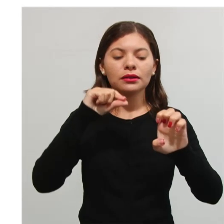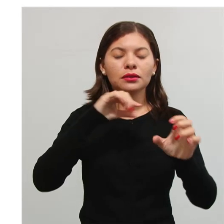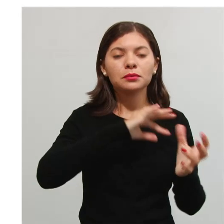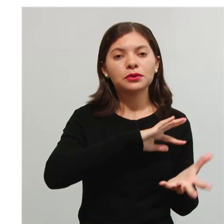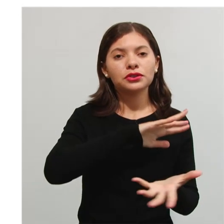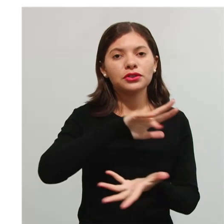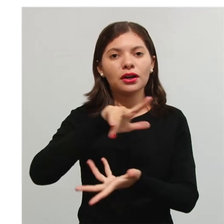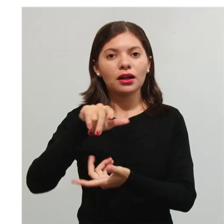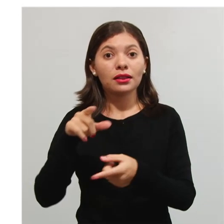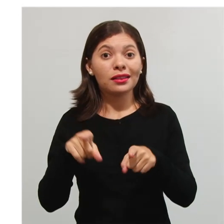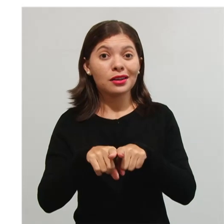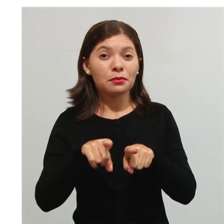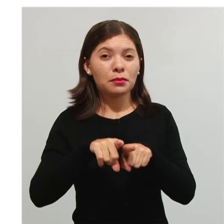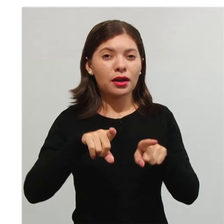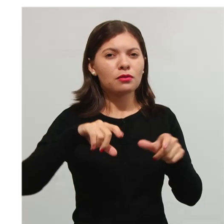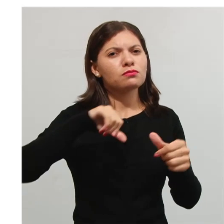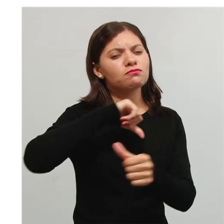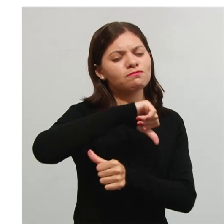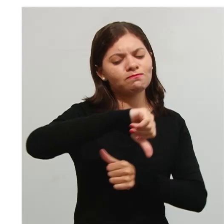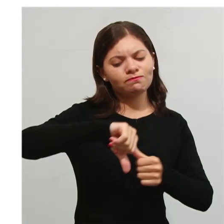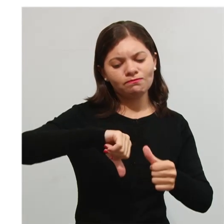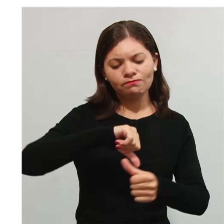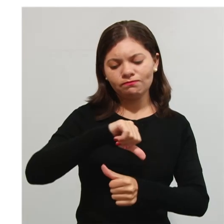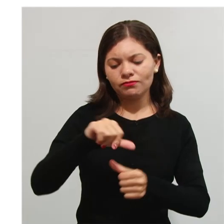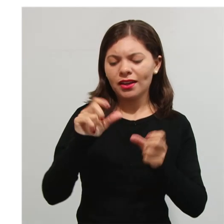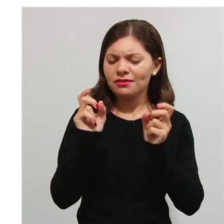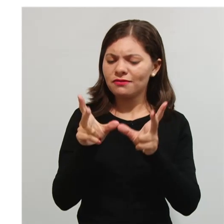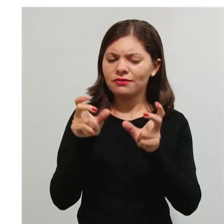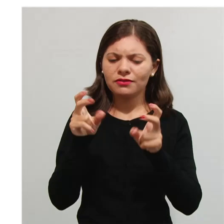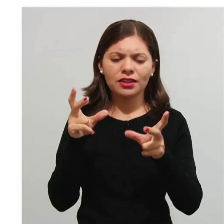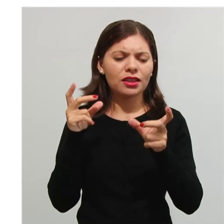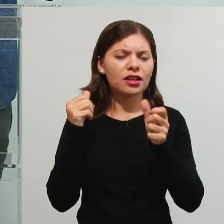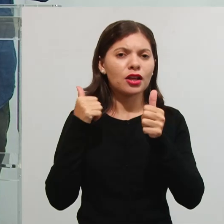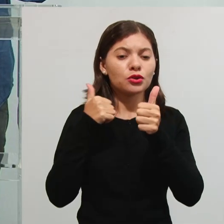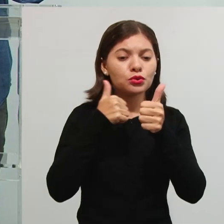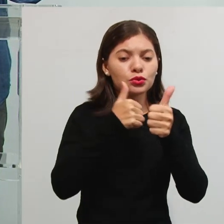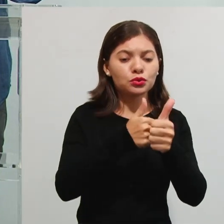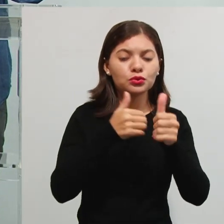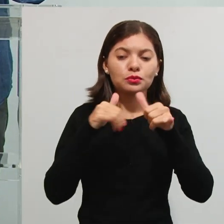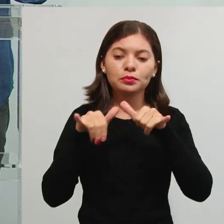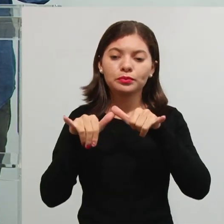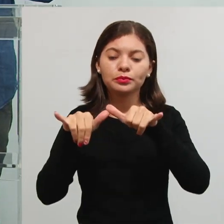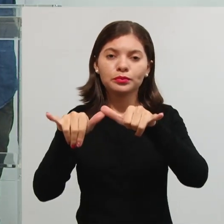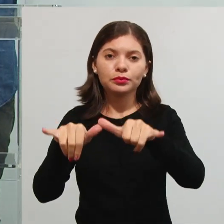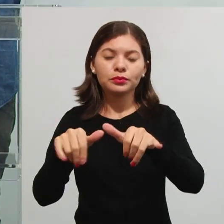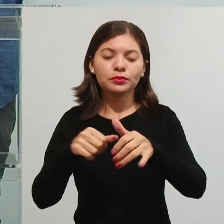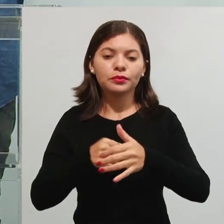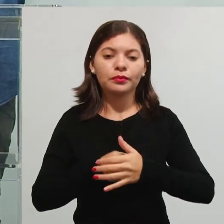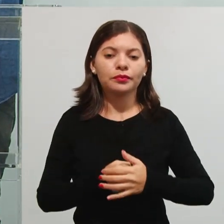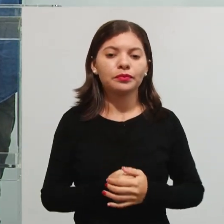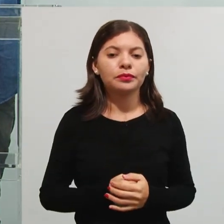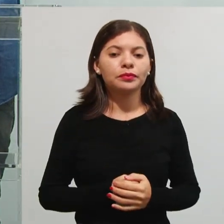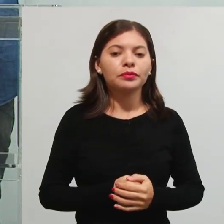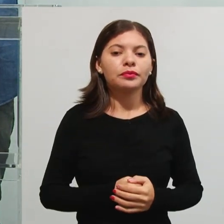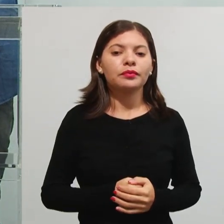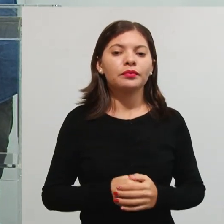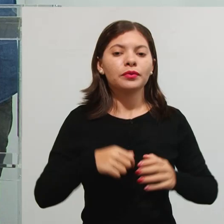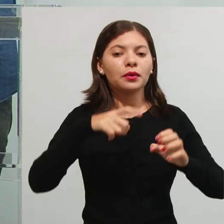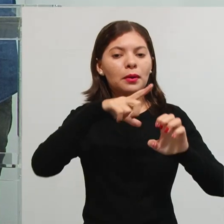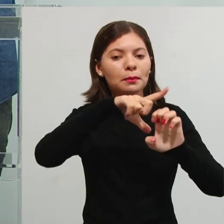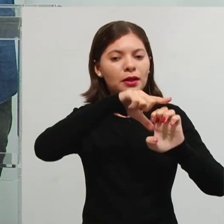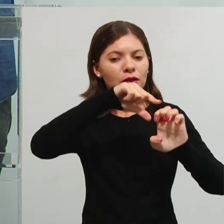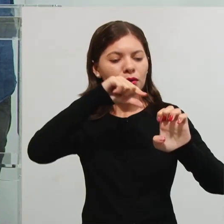também evoluiu. Os mercados se aproximaram e com a aproximação dos mercados, o